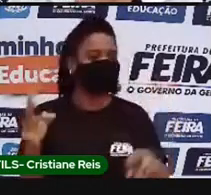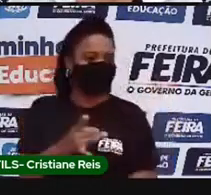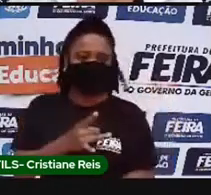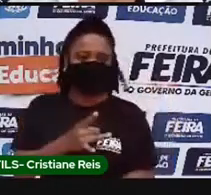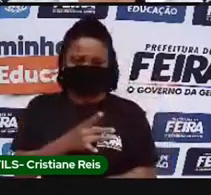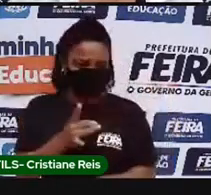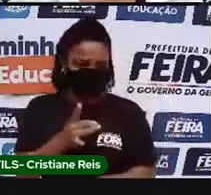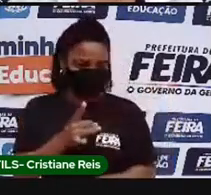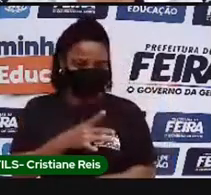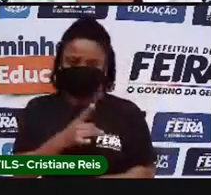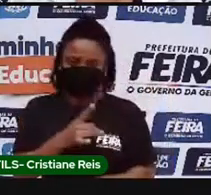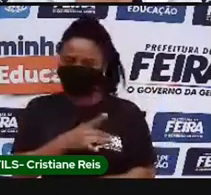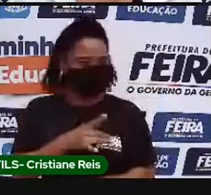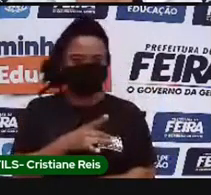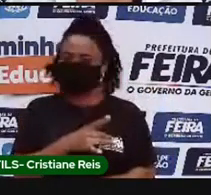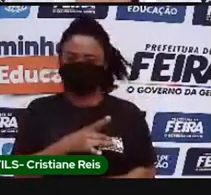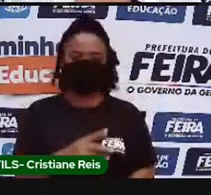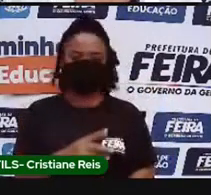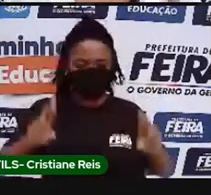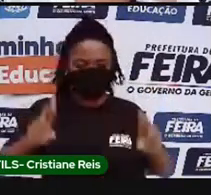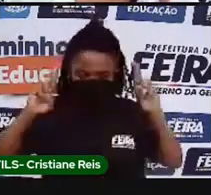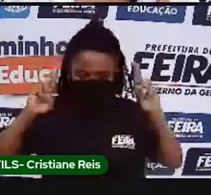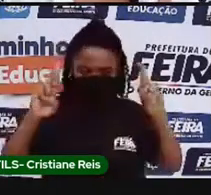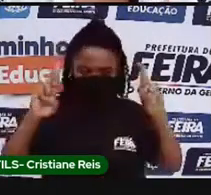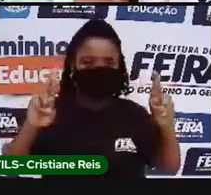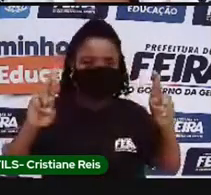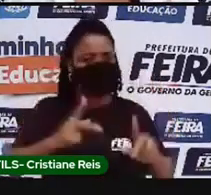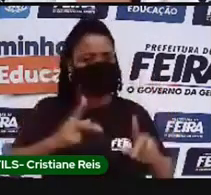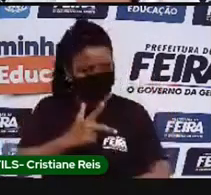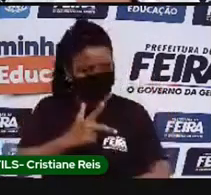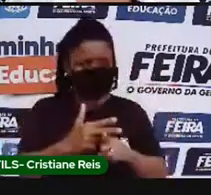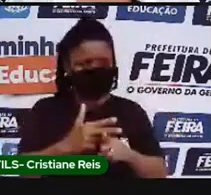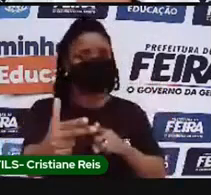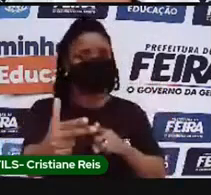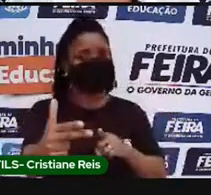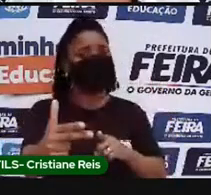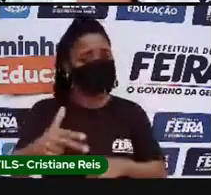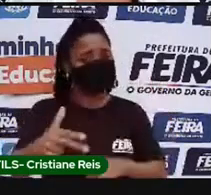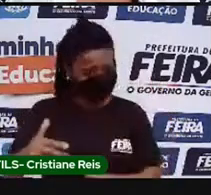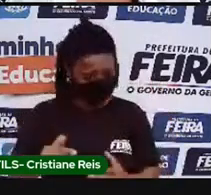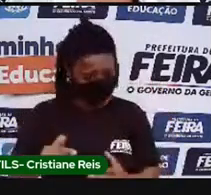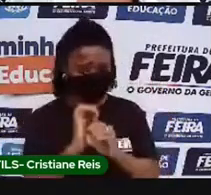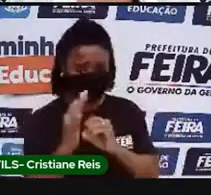E eu sei que vai passar. E se a gente fizer tudo direito,